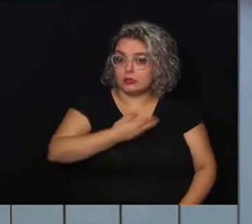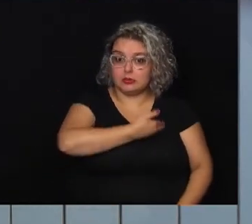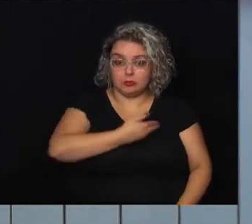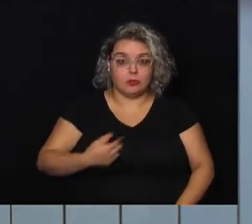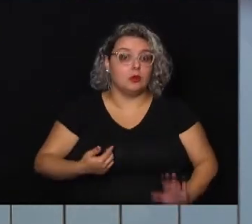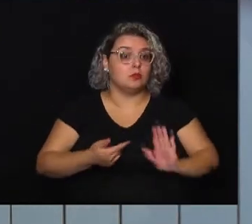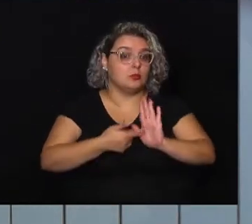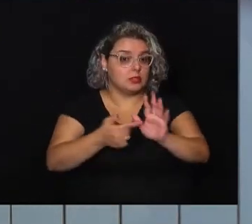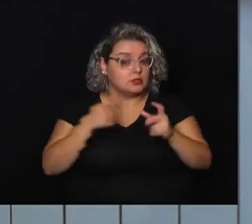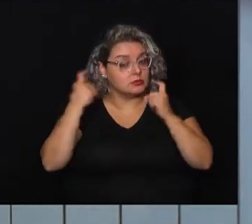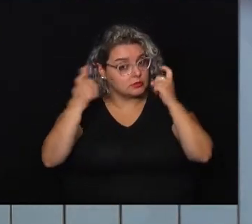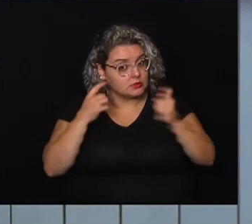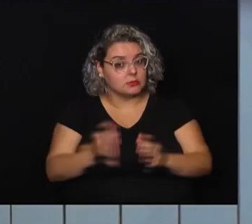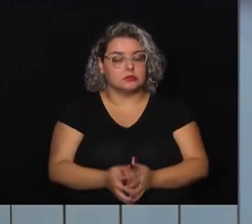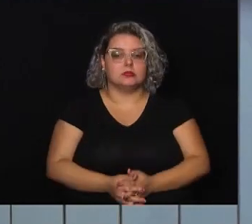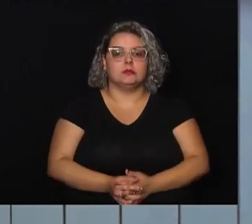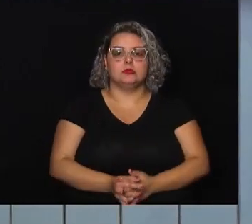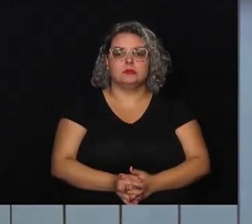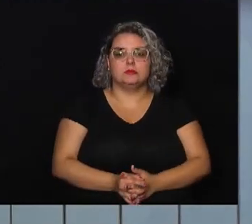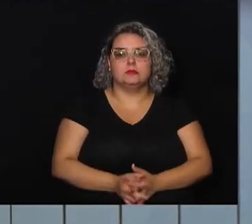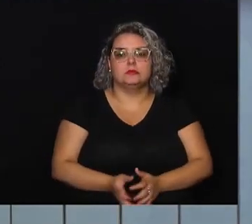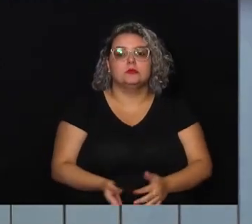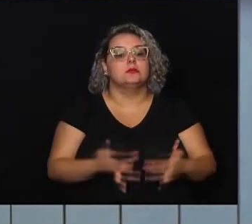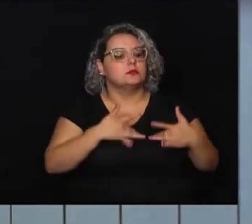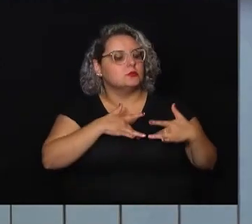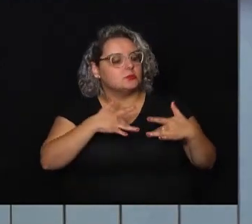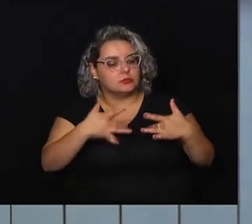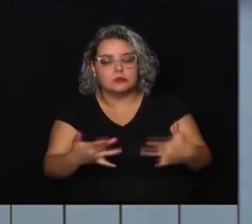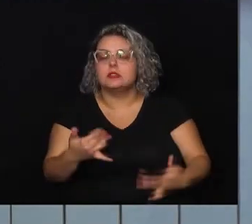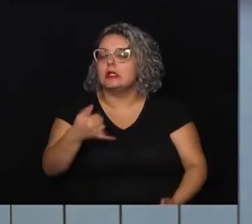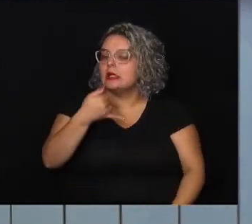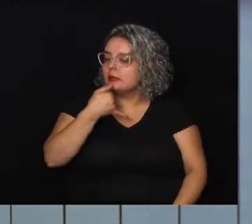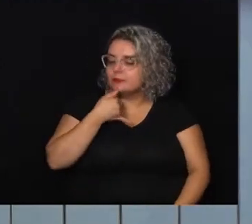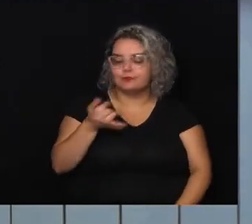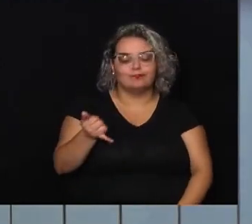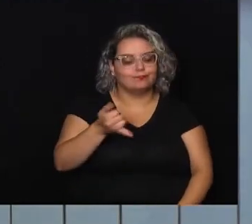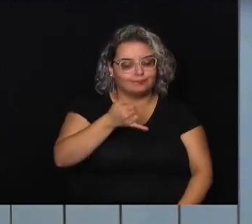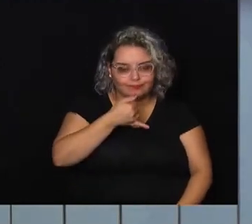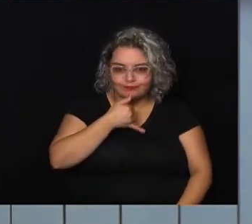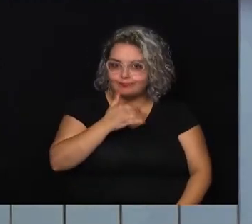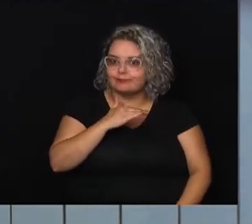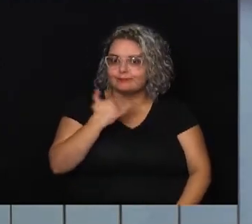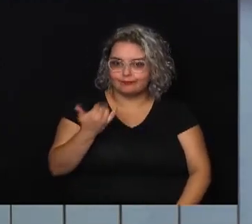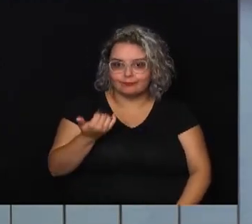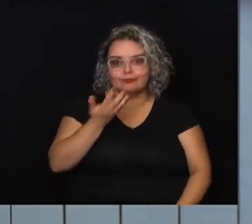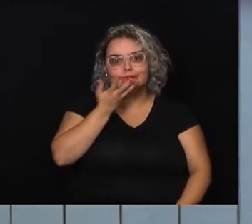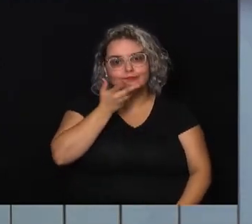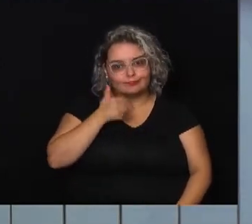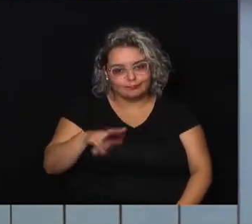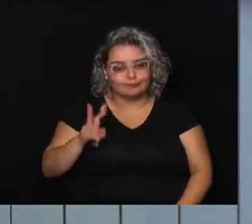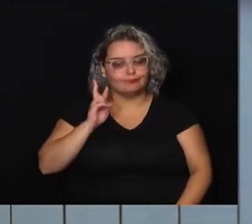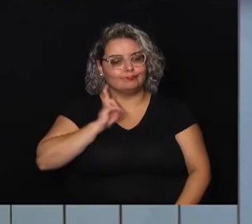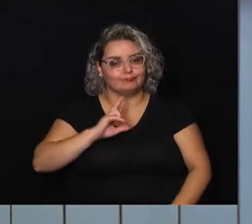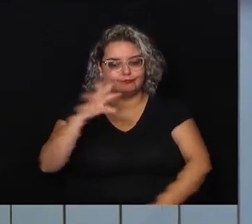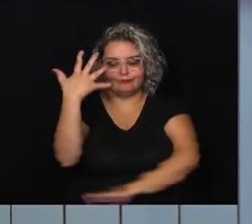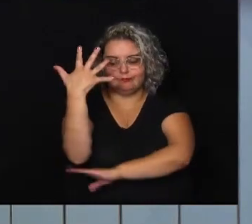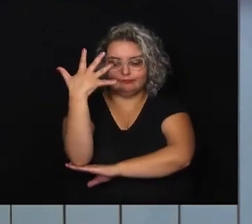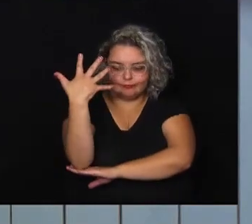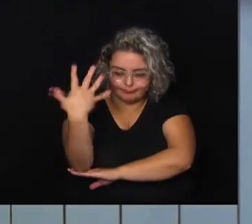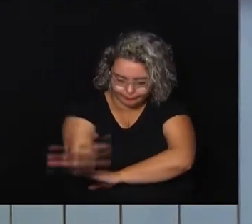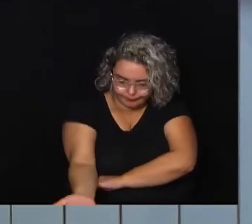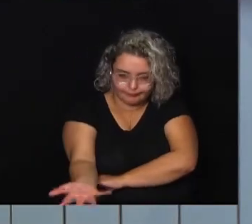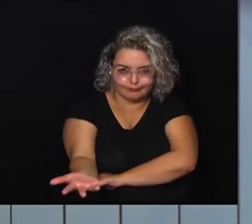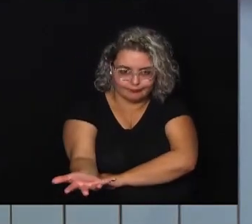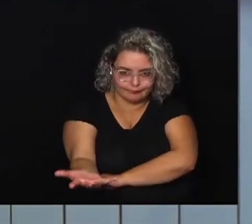demonstrando a nossa preocupação, se solidarizando e lamentando, infelizmente, com a morte daquela criança vítima de uma árvore que caiu